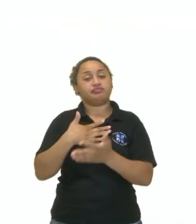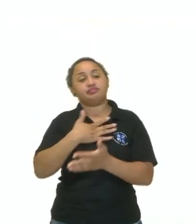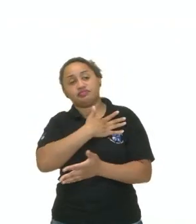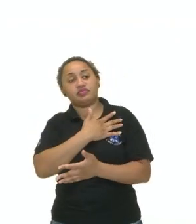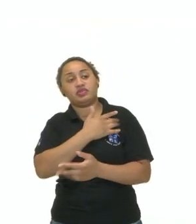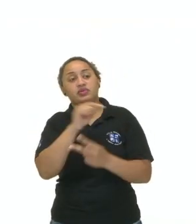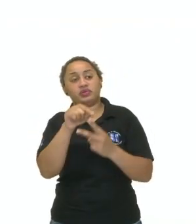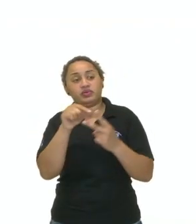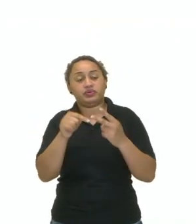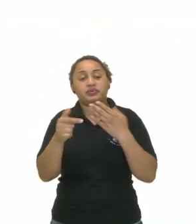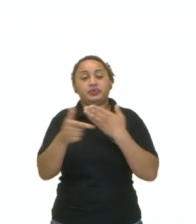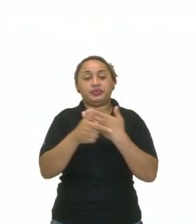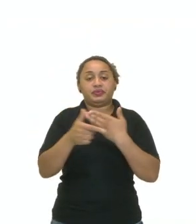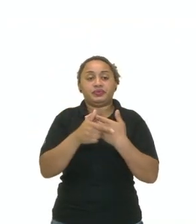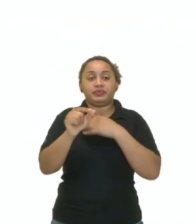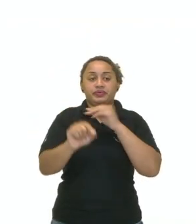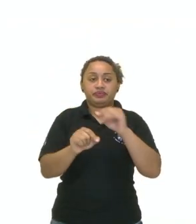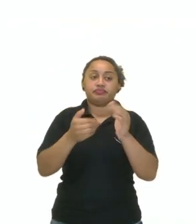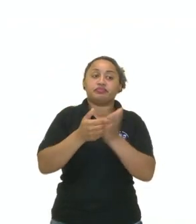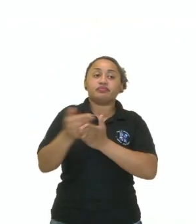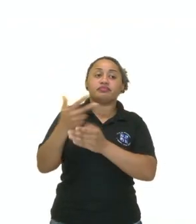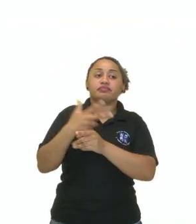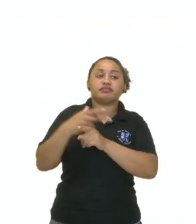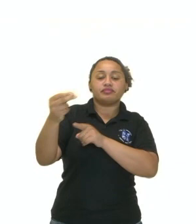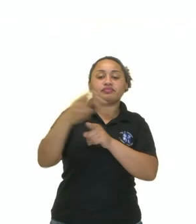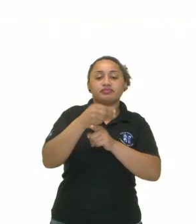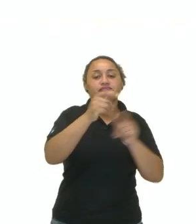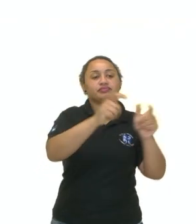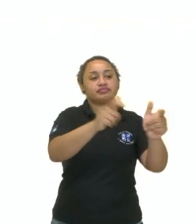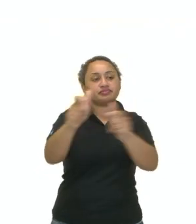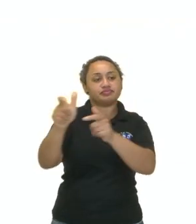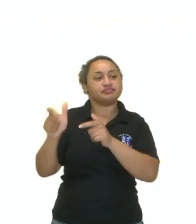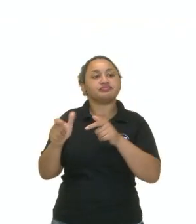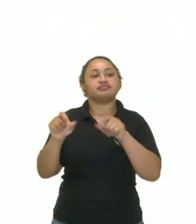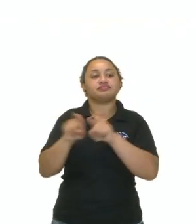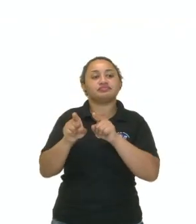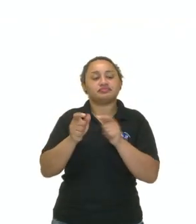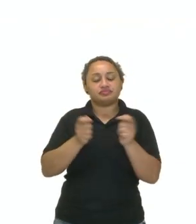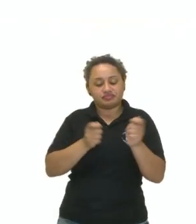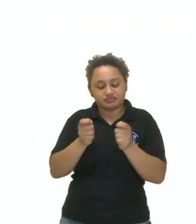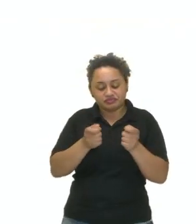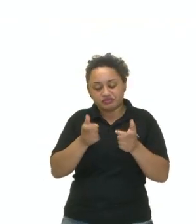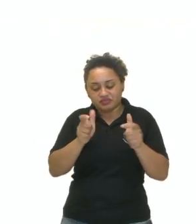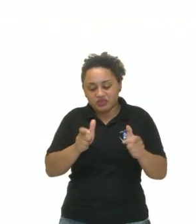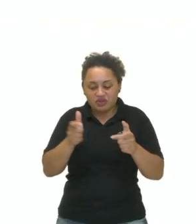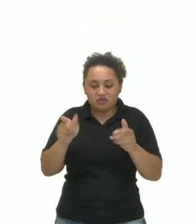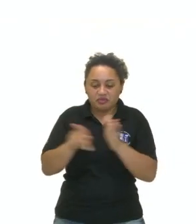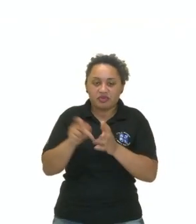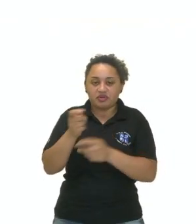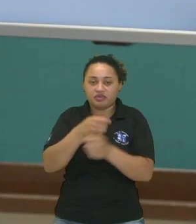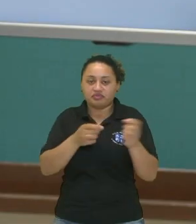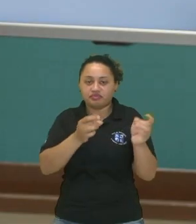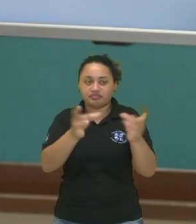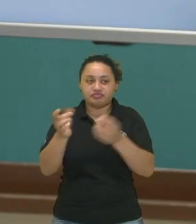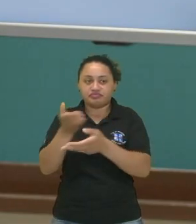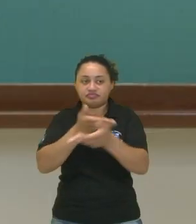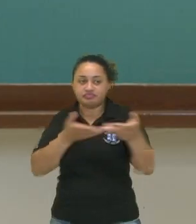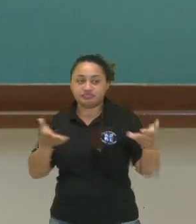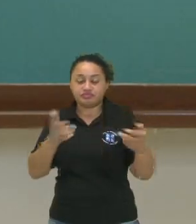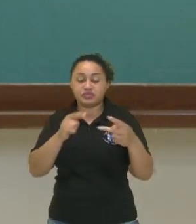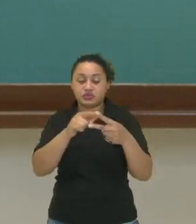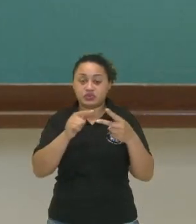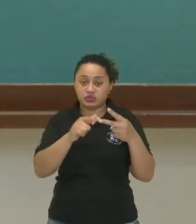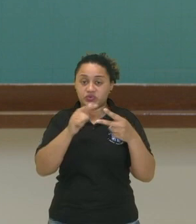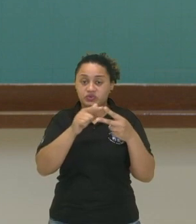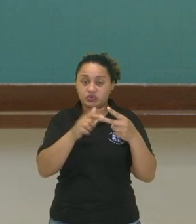outras funções. Passaram eles a conquistar terras e também o controle das rotas de comércio. Como vocês acabaram de ler, por duas funções, até